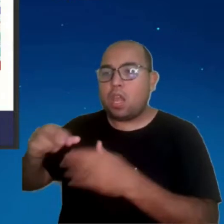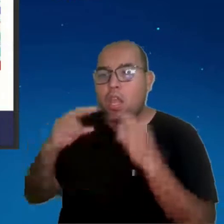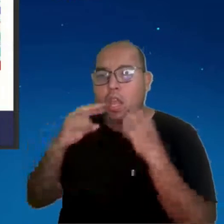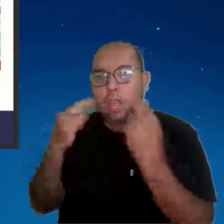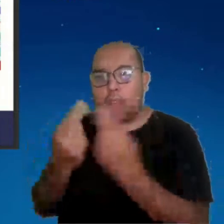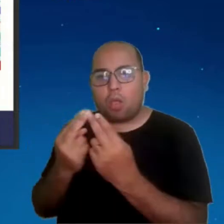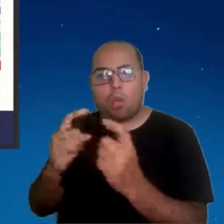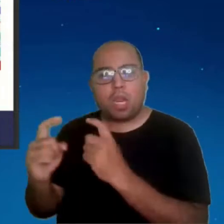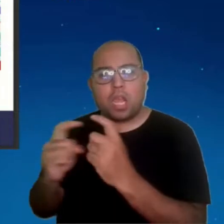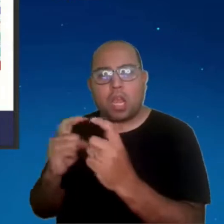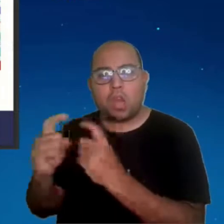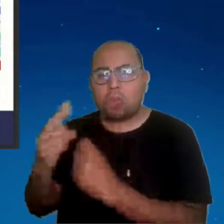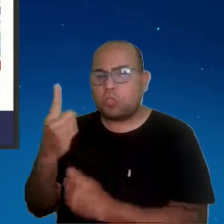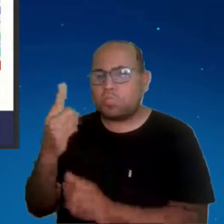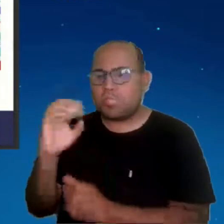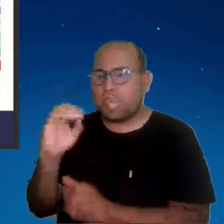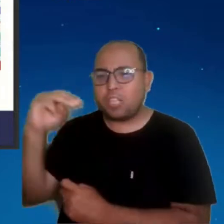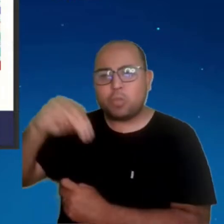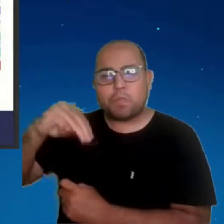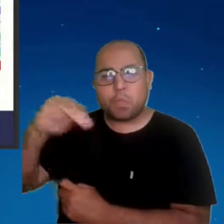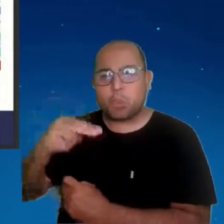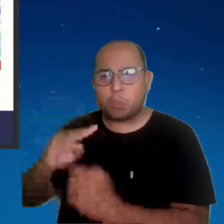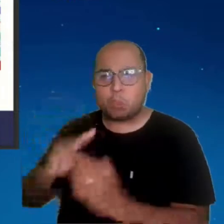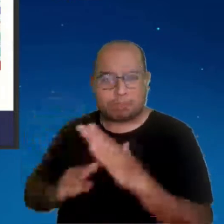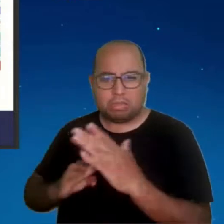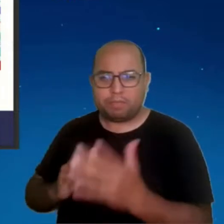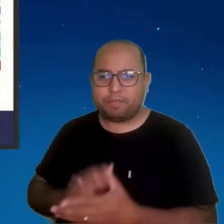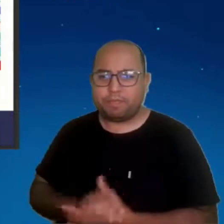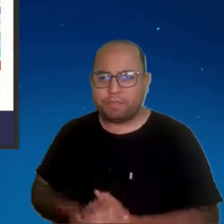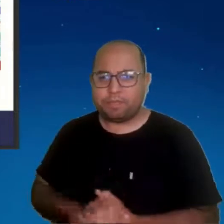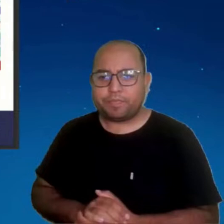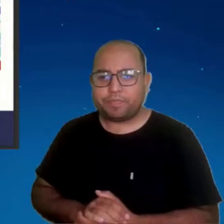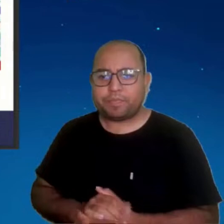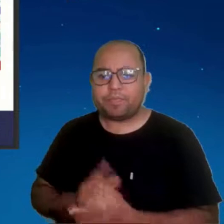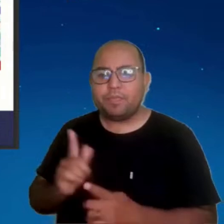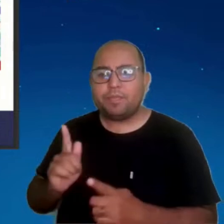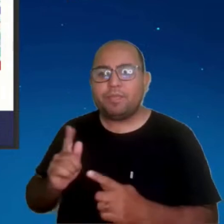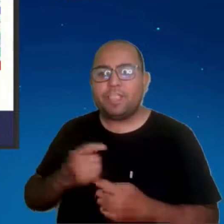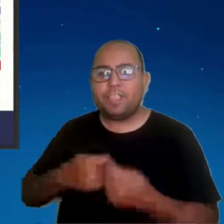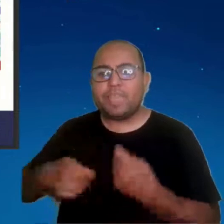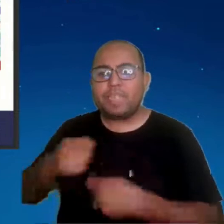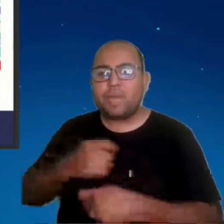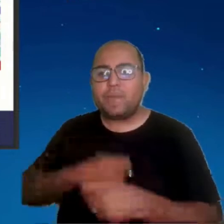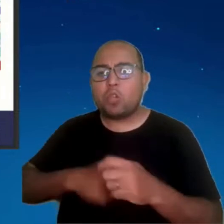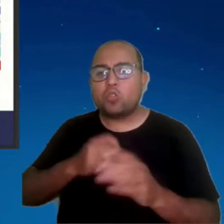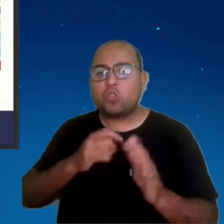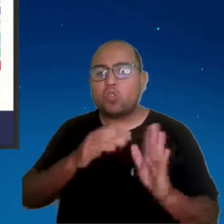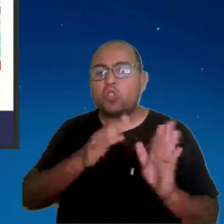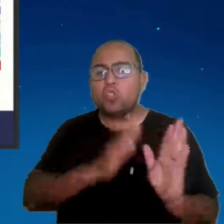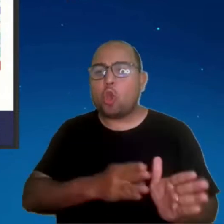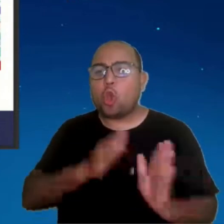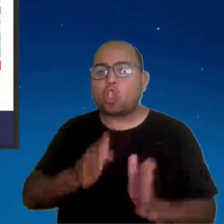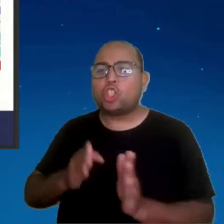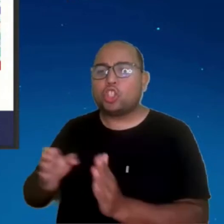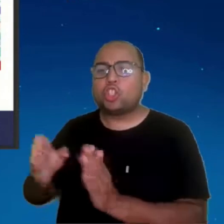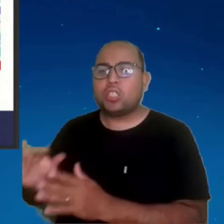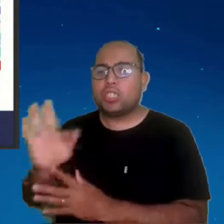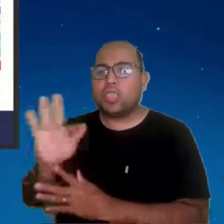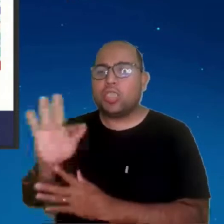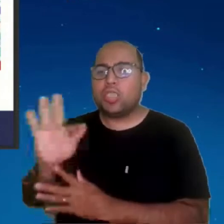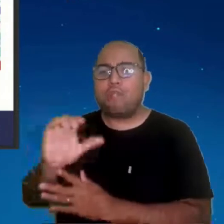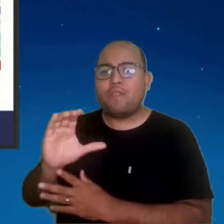10 minutos. Sabe, quem não leu ainda, Gerenciamento de Rotina do Falcone é maravilhoso para isso. Então vai ler,